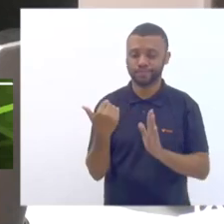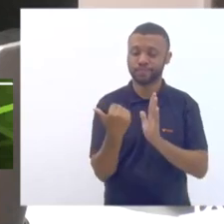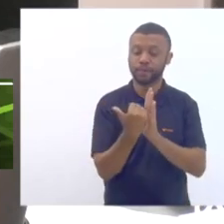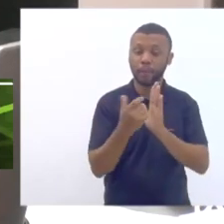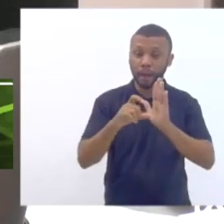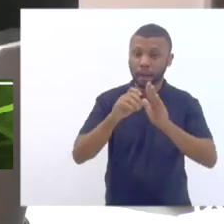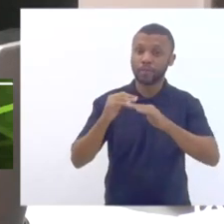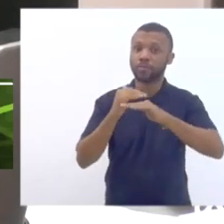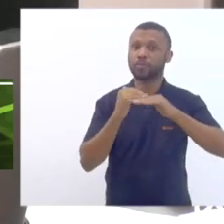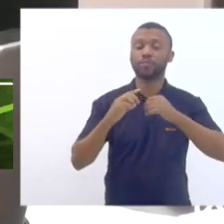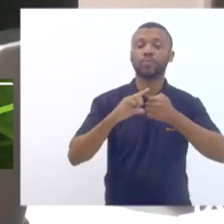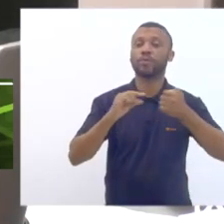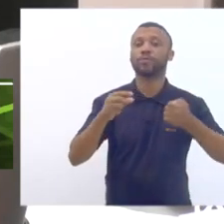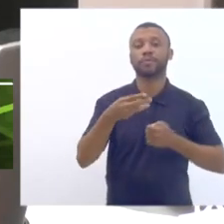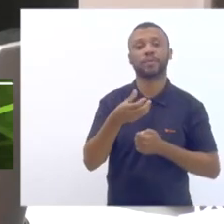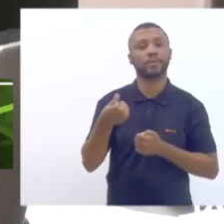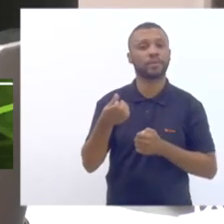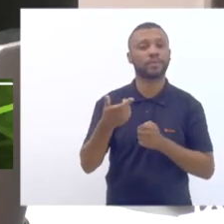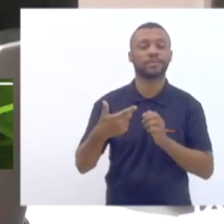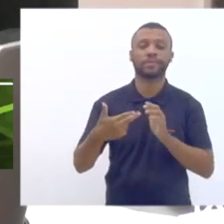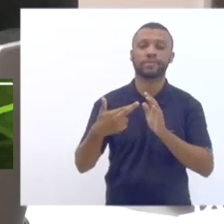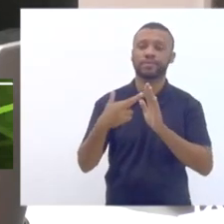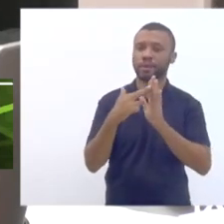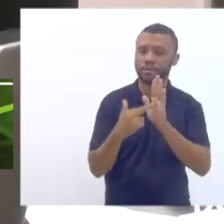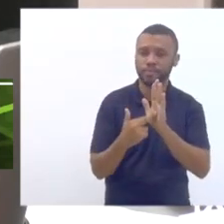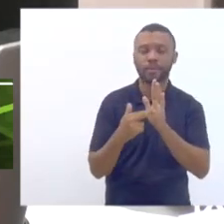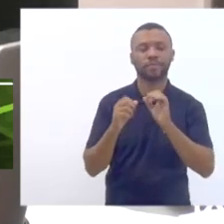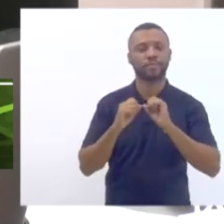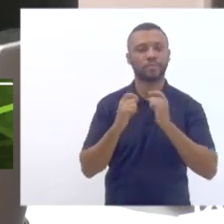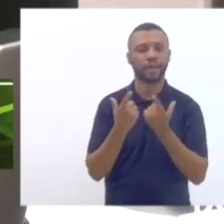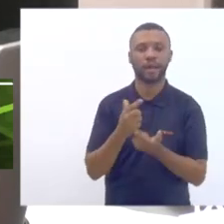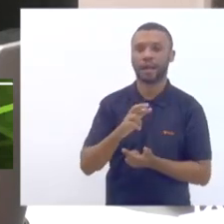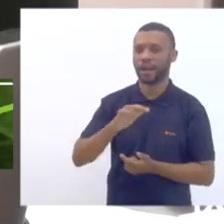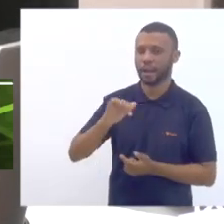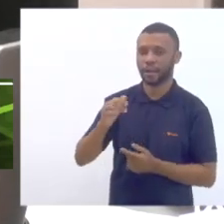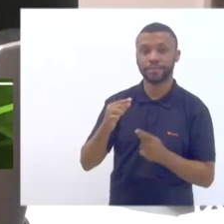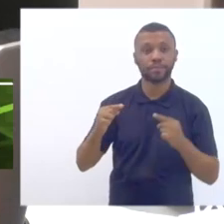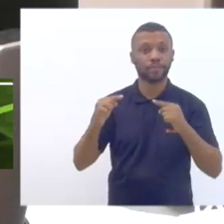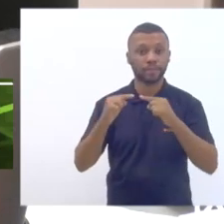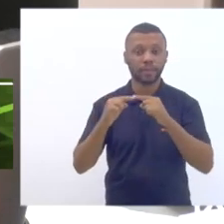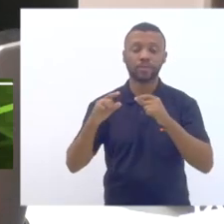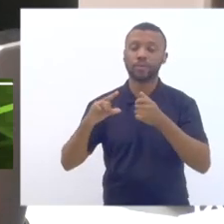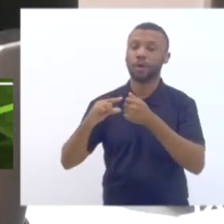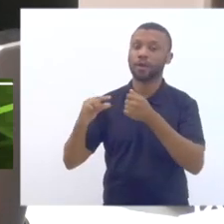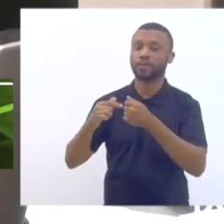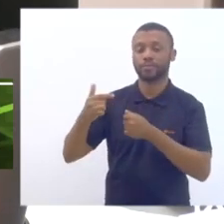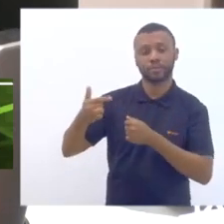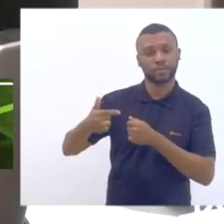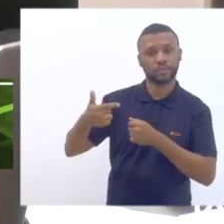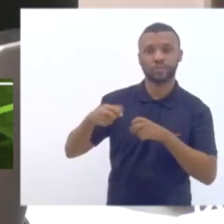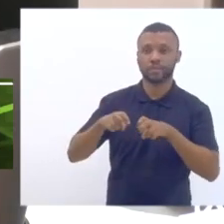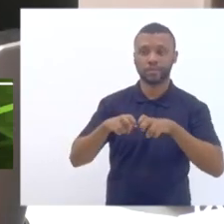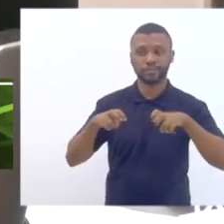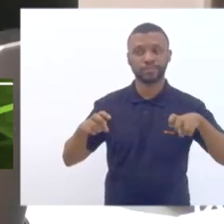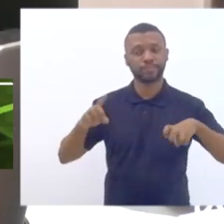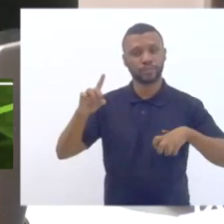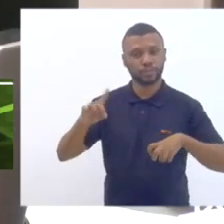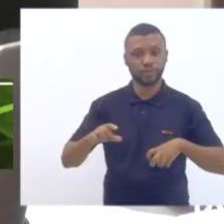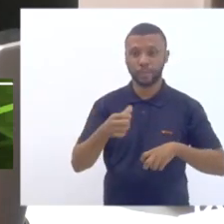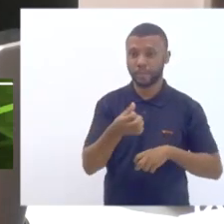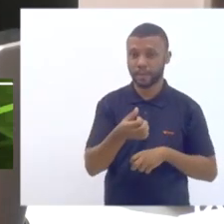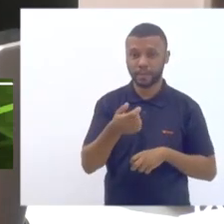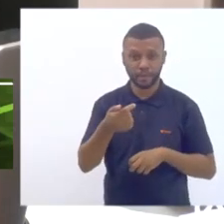36 do Regimento Interno da LERJ, combinado com o artigo 2º do ato da mesa diretora